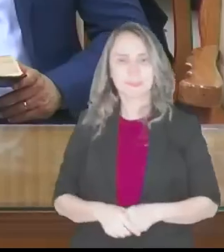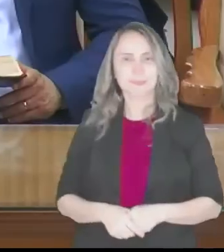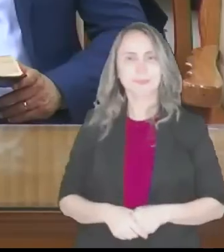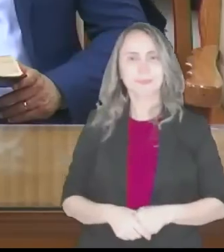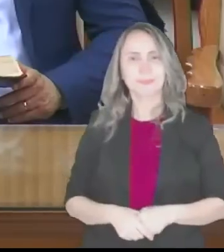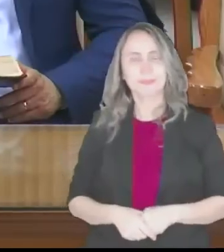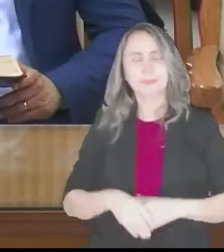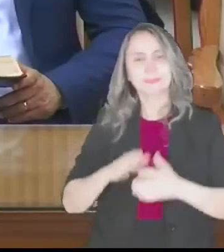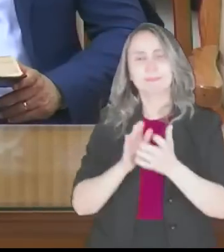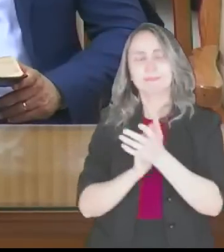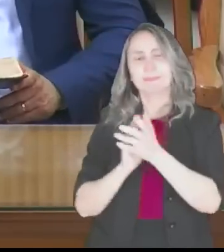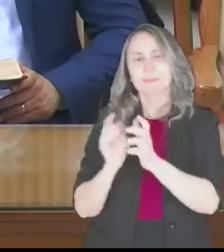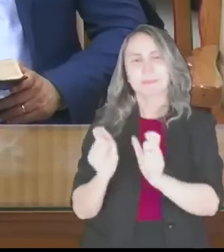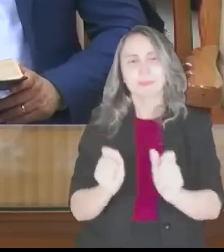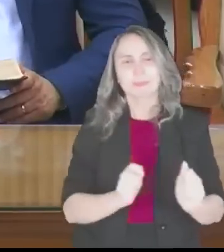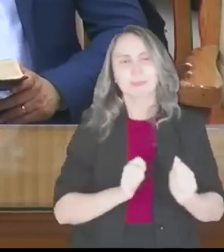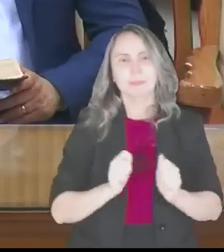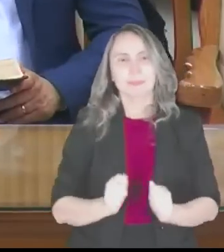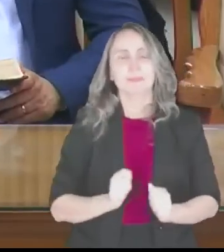Aleluia.